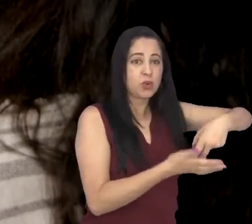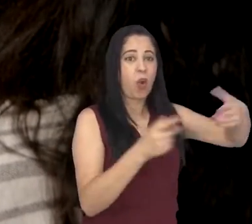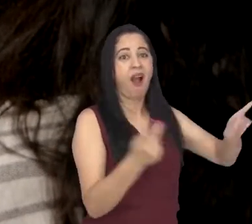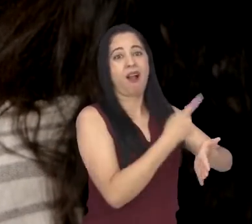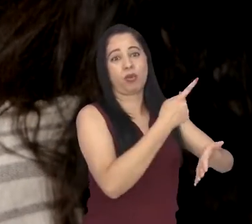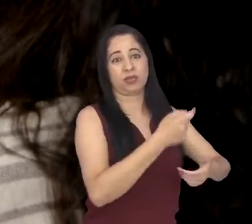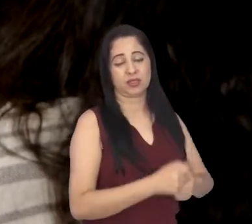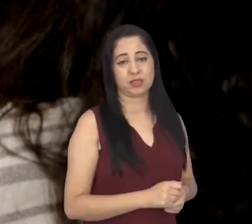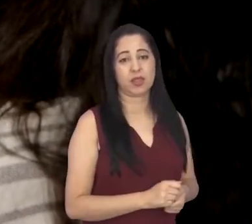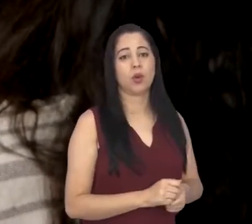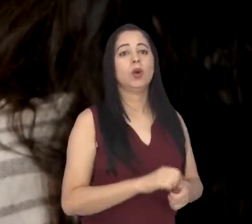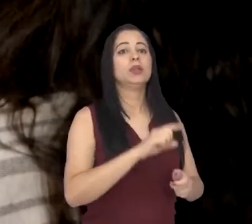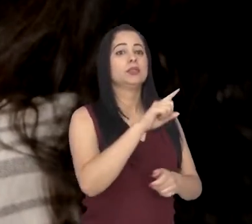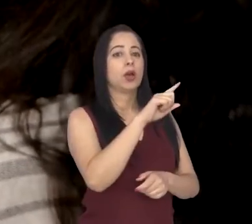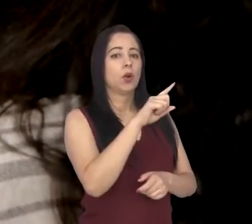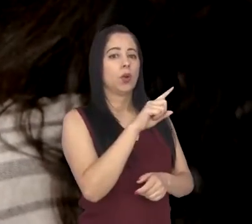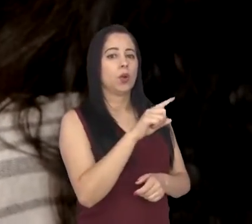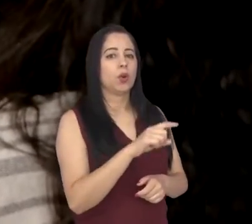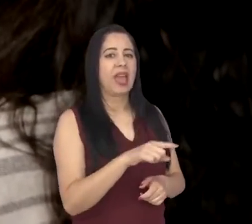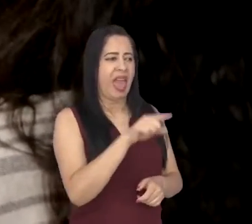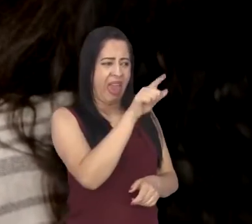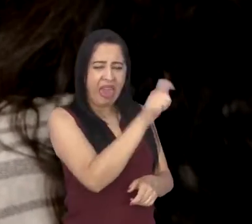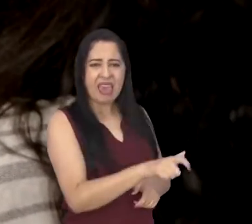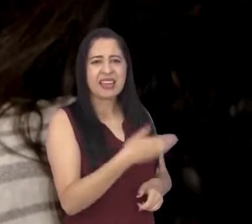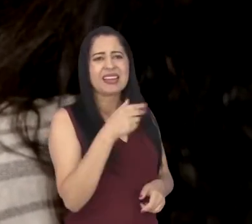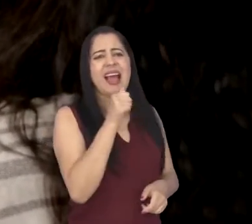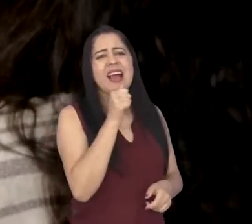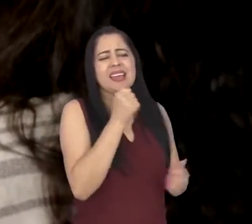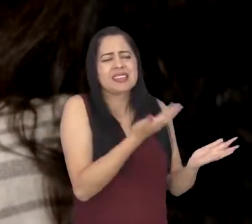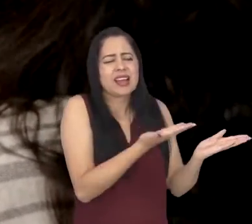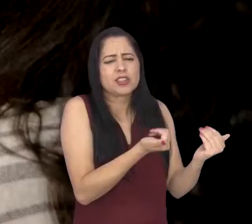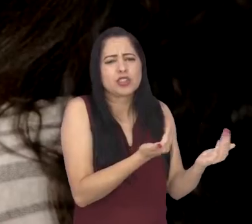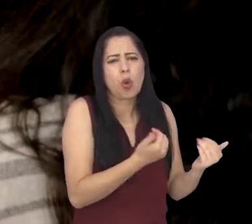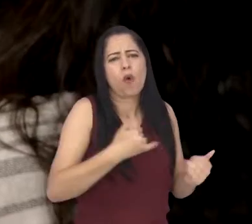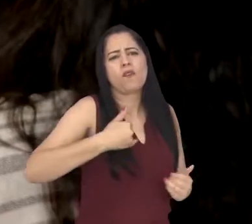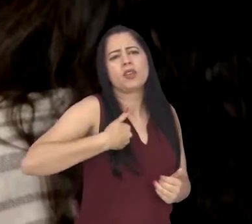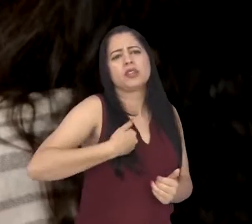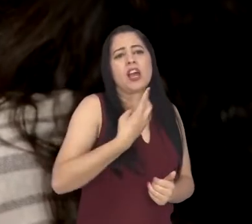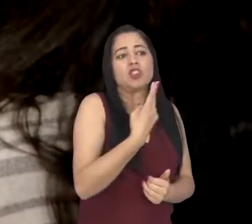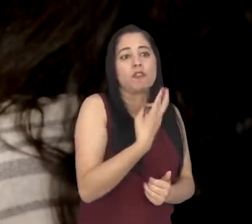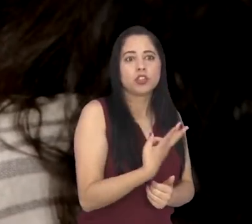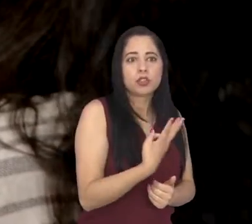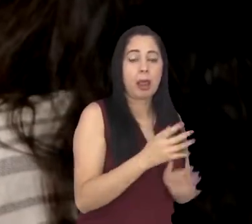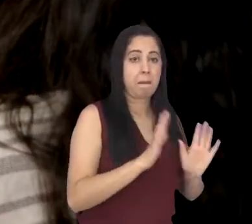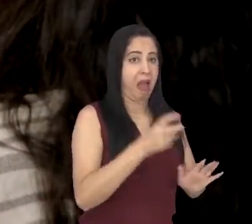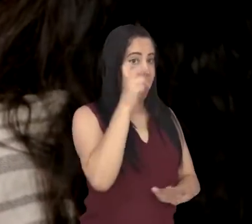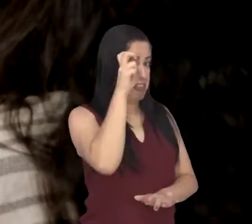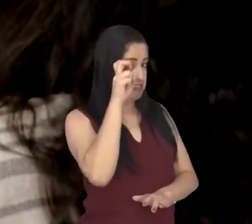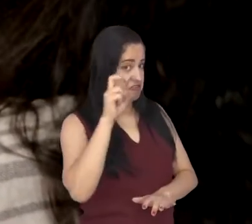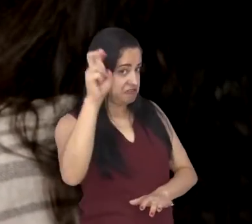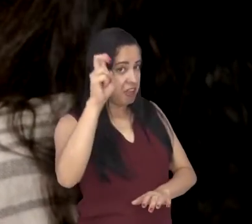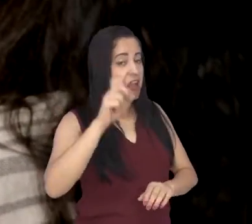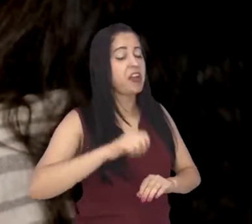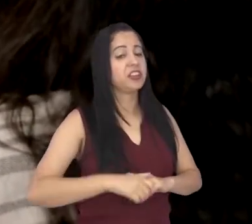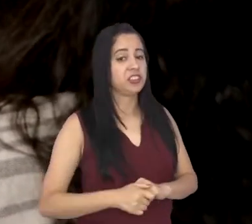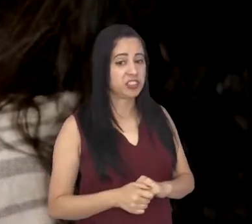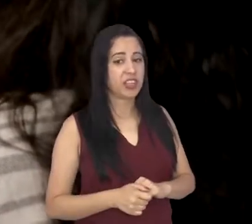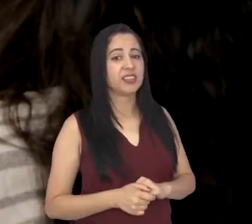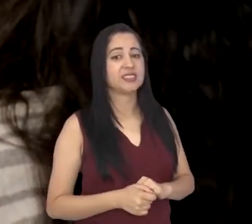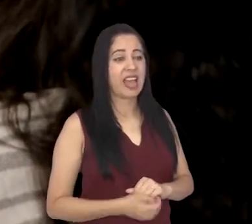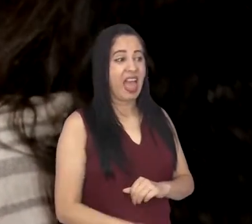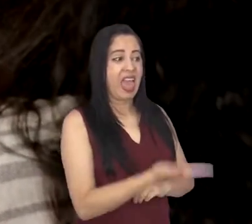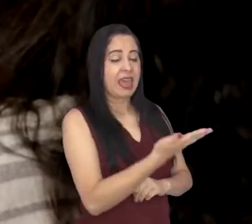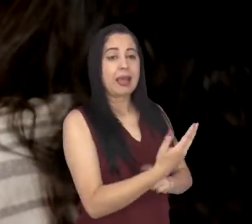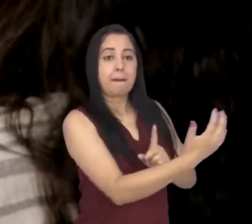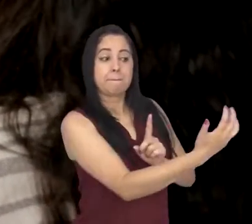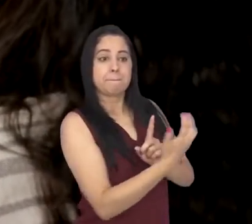é meu amigo, era Zé Hamilton, muito novinho, começou muito novo, com 23, mas era um gênio. Os maiores escritores que eu vi, esse me influenciou